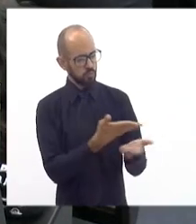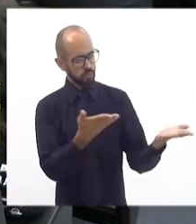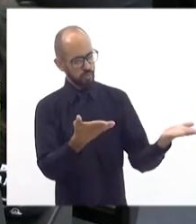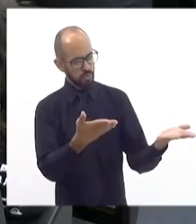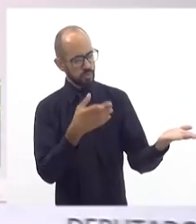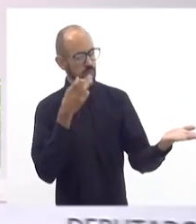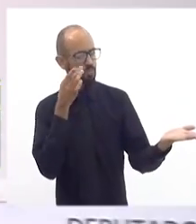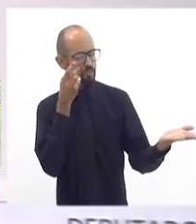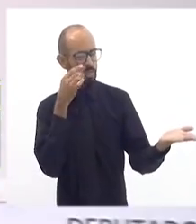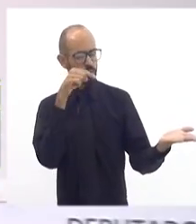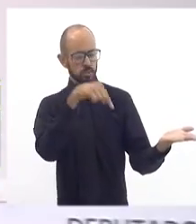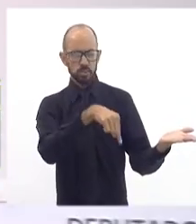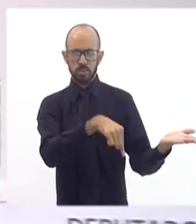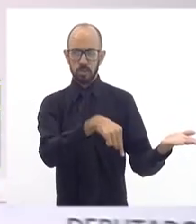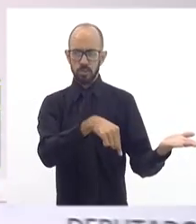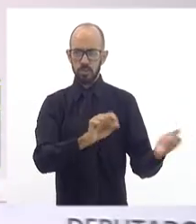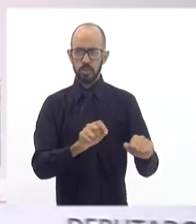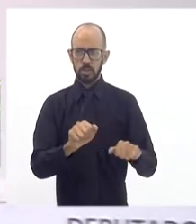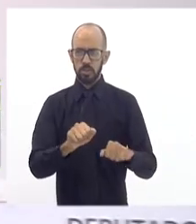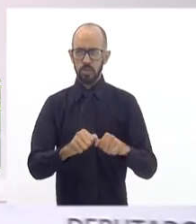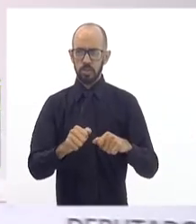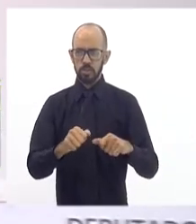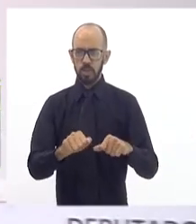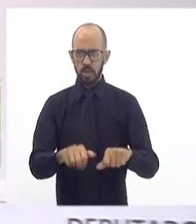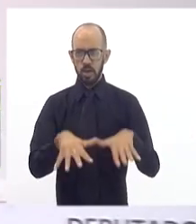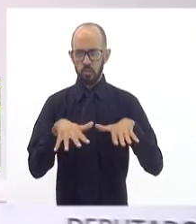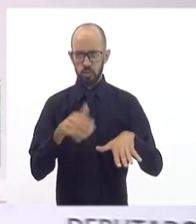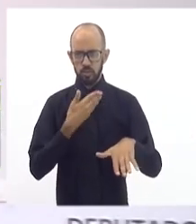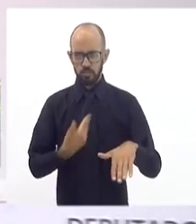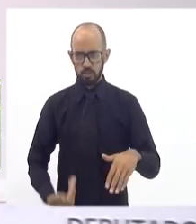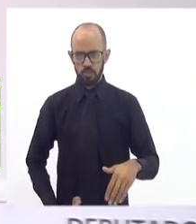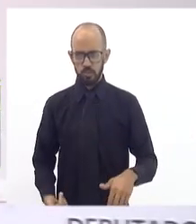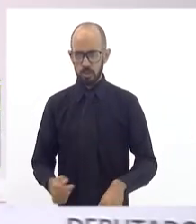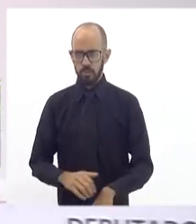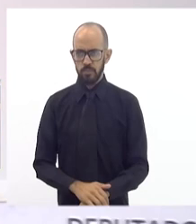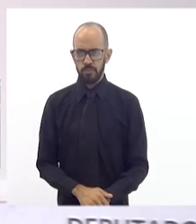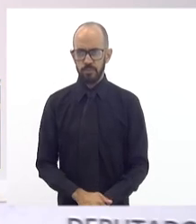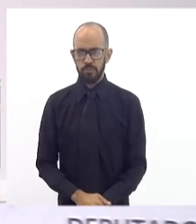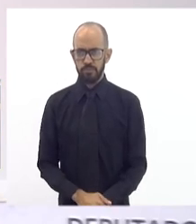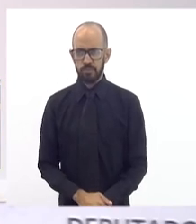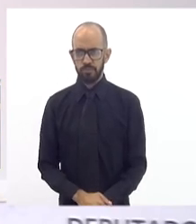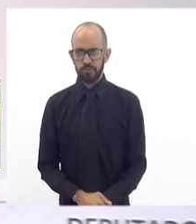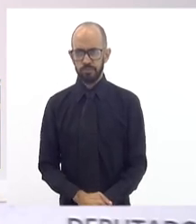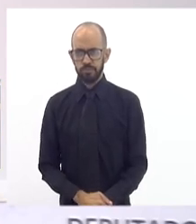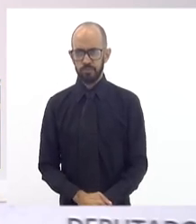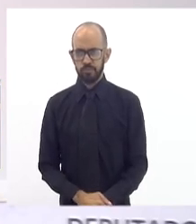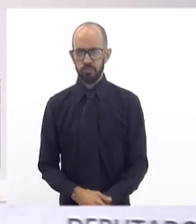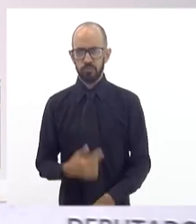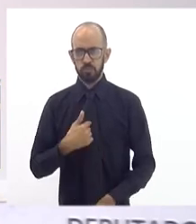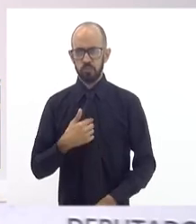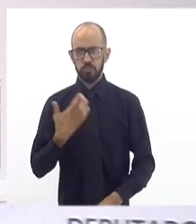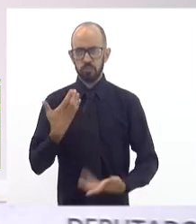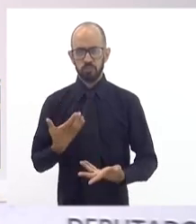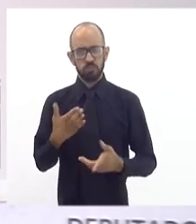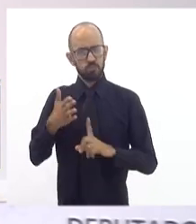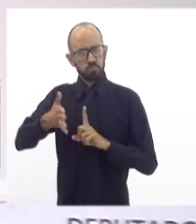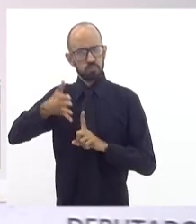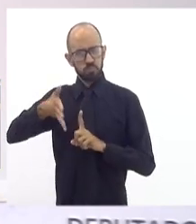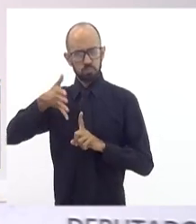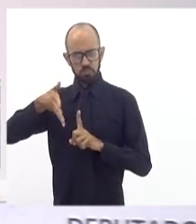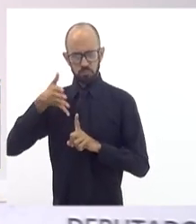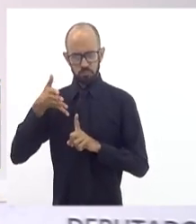presentes nessa audiência pública eu quis fazer o uso da palavra inicialmente